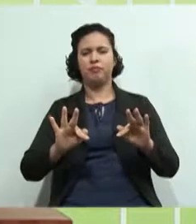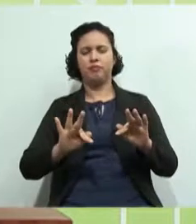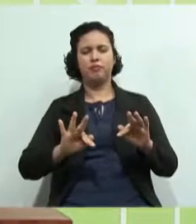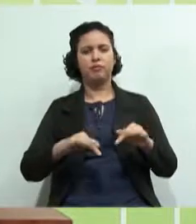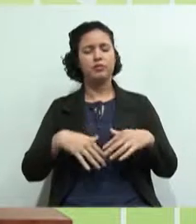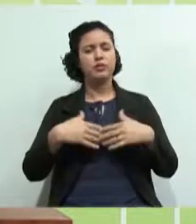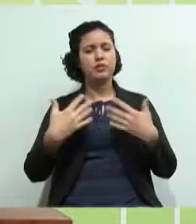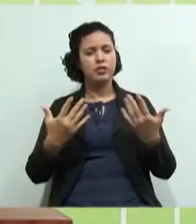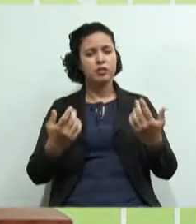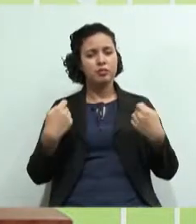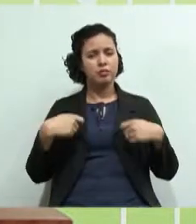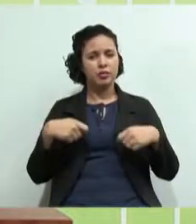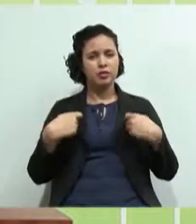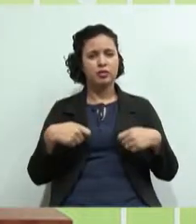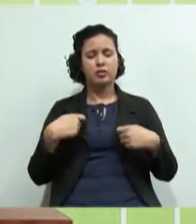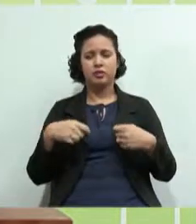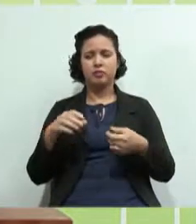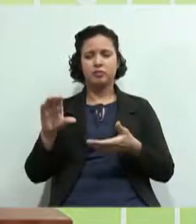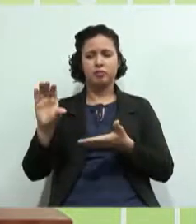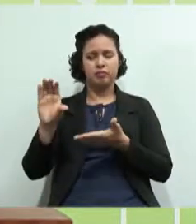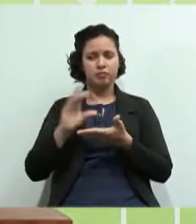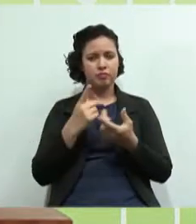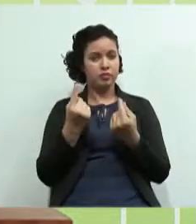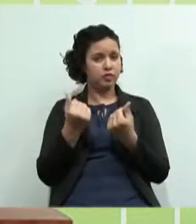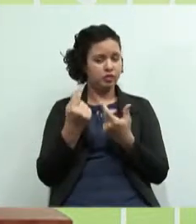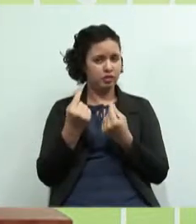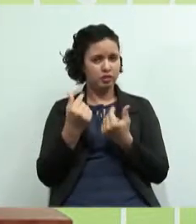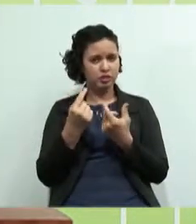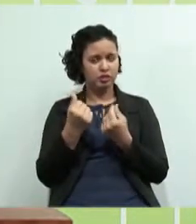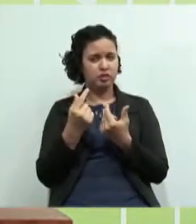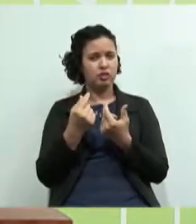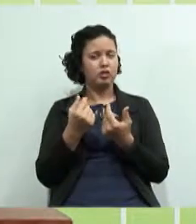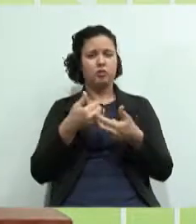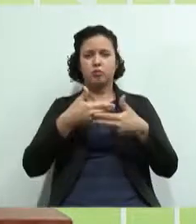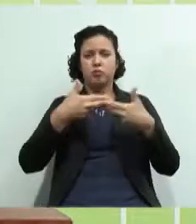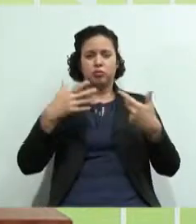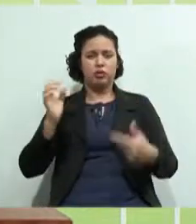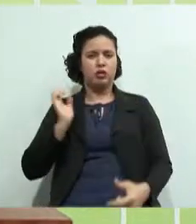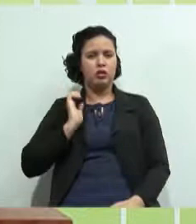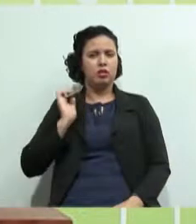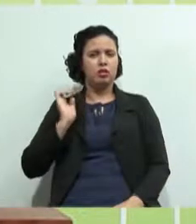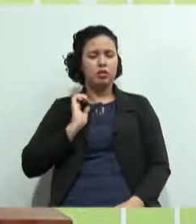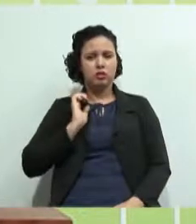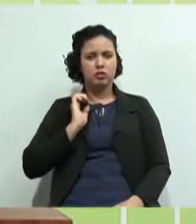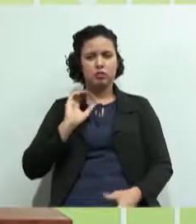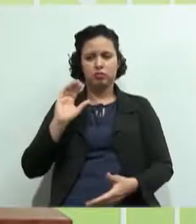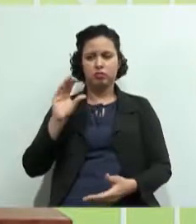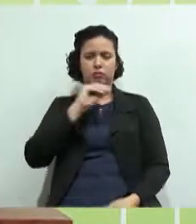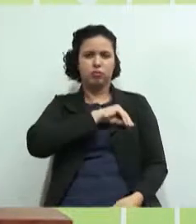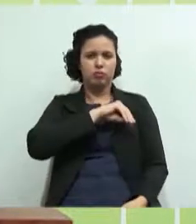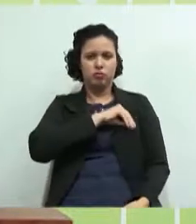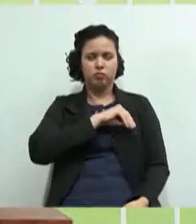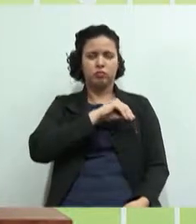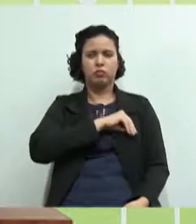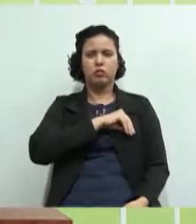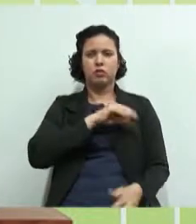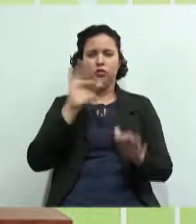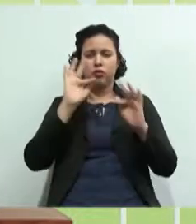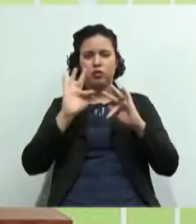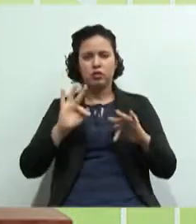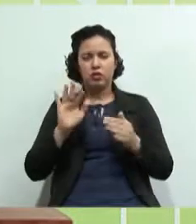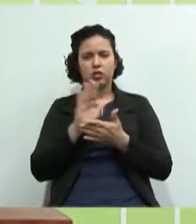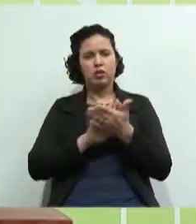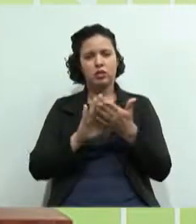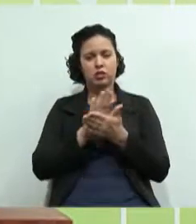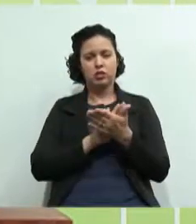você receber milhares de reais, de dólares, seja lá quanto for, e você não está feliz consigo mesmo. Olha